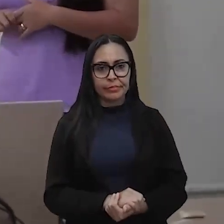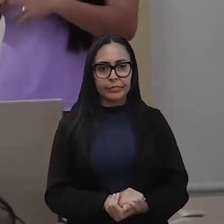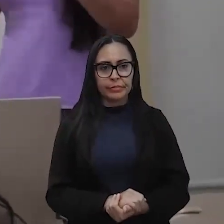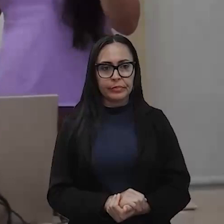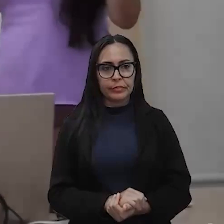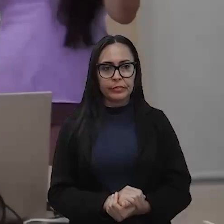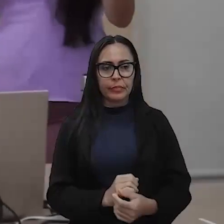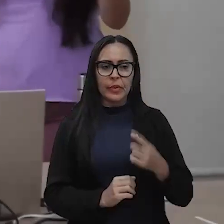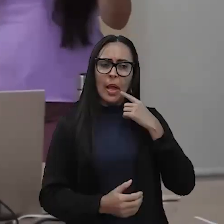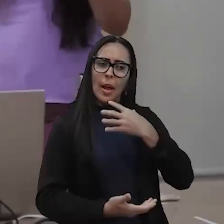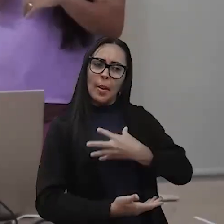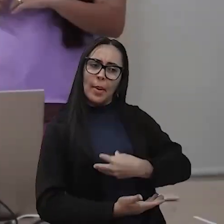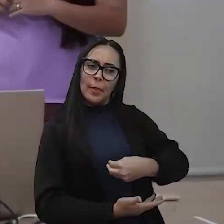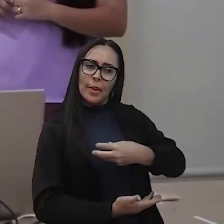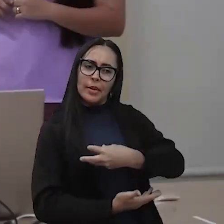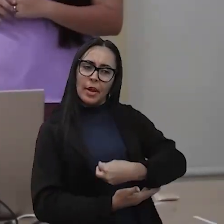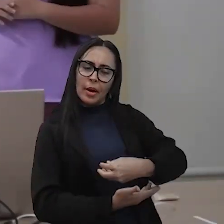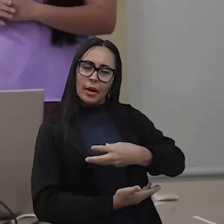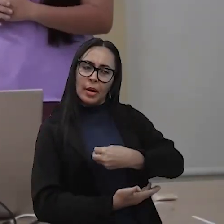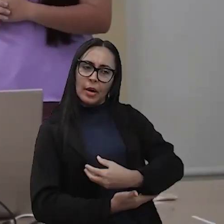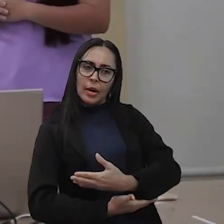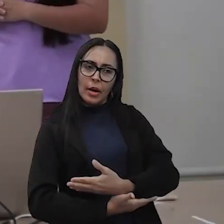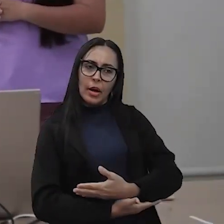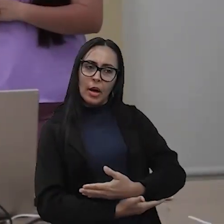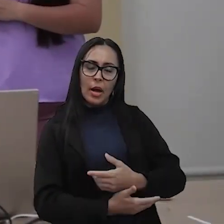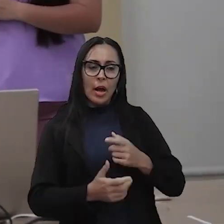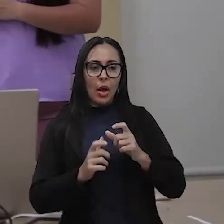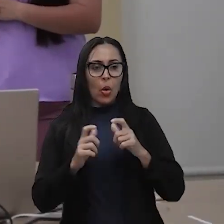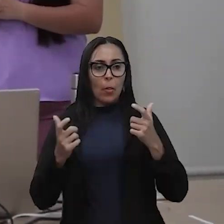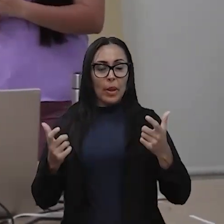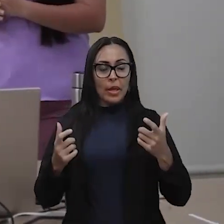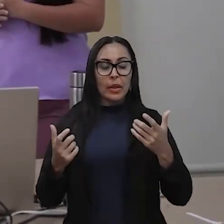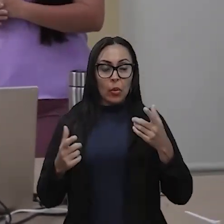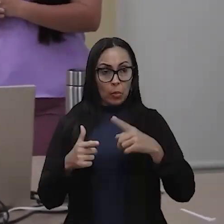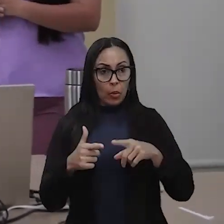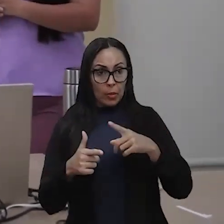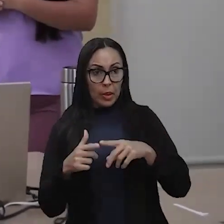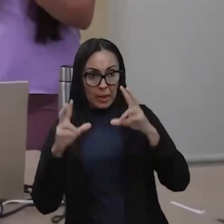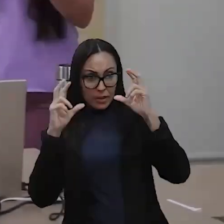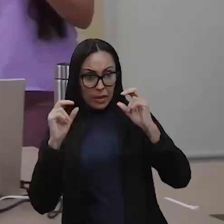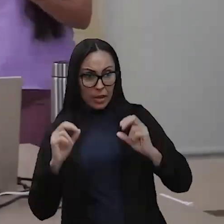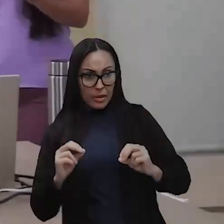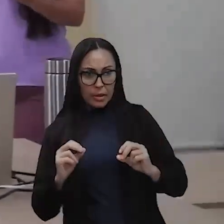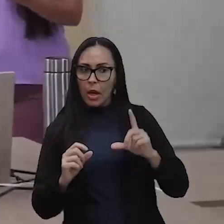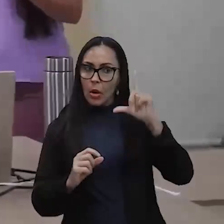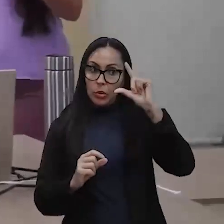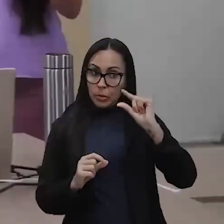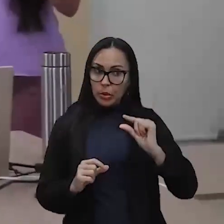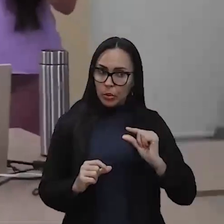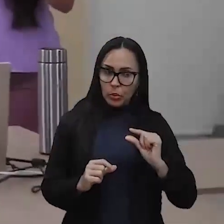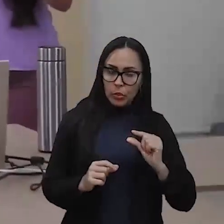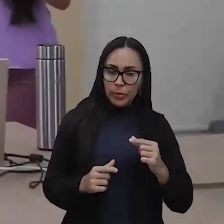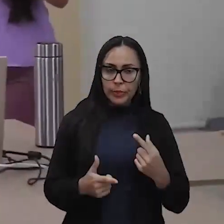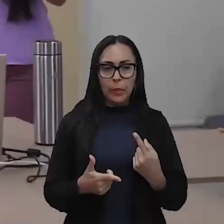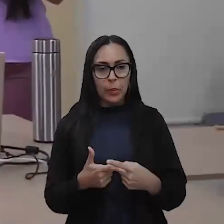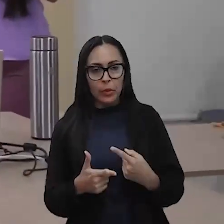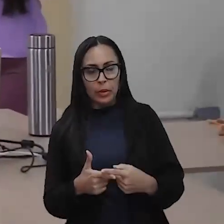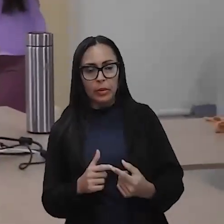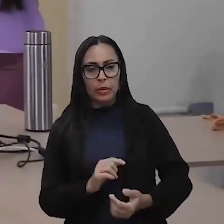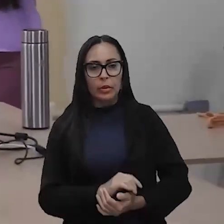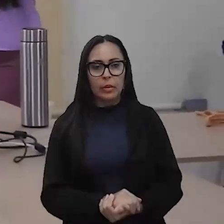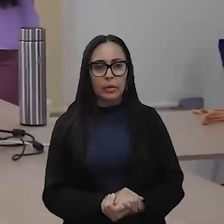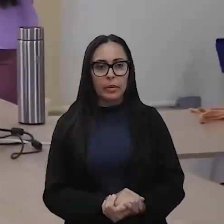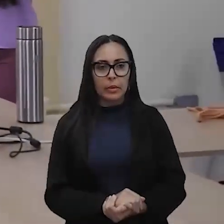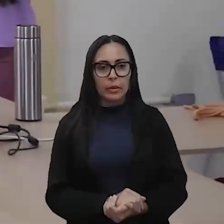Amamentar aumenta ou diminui o risco de câncer de mama? Diminui. Por quê? Vou explicar por quê. A amamentação,